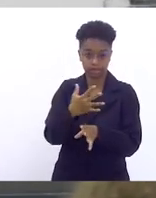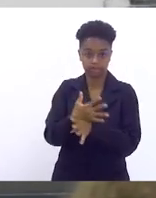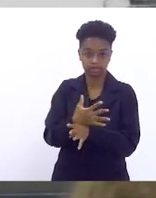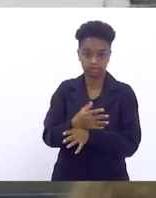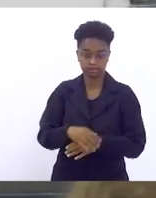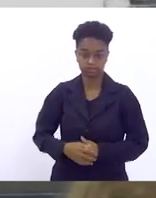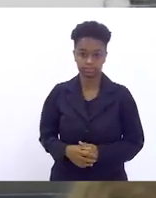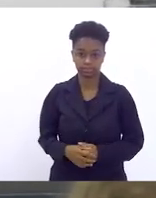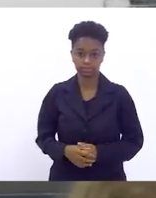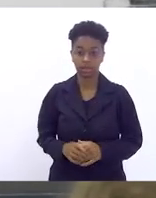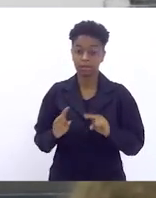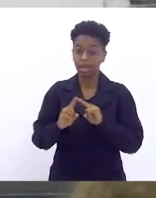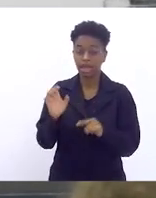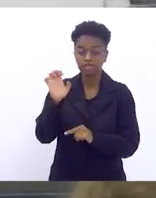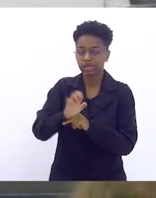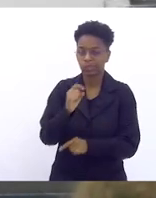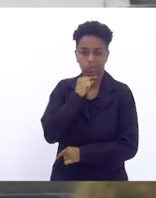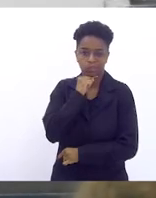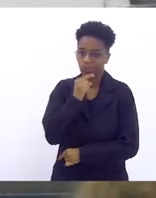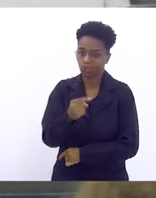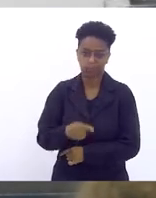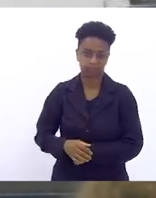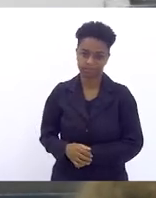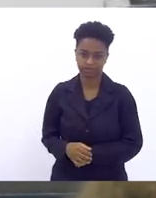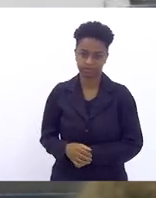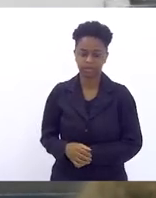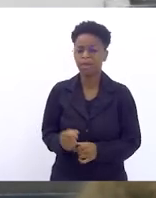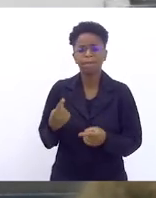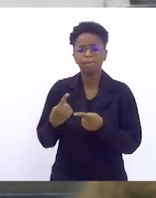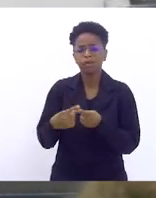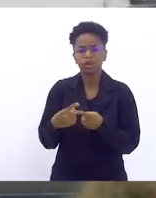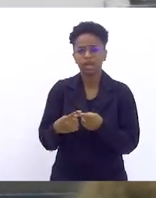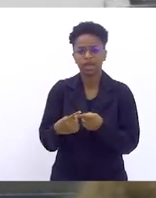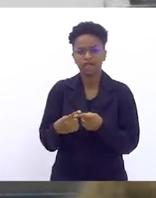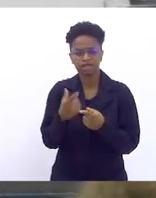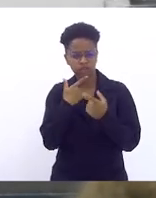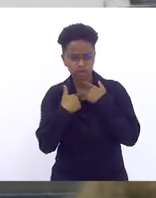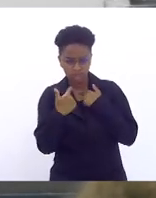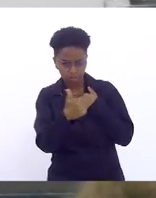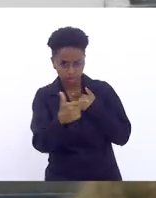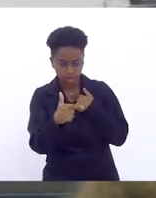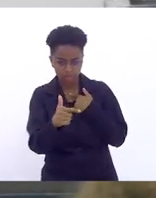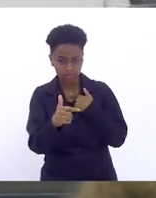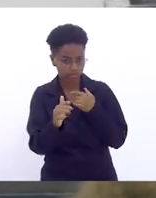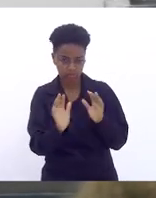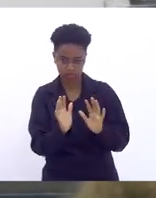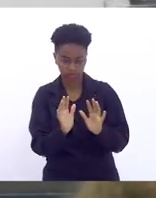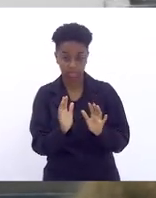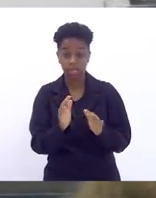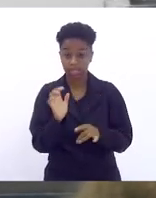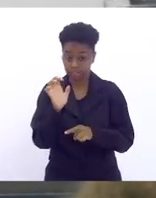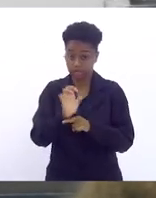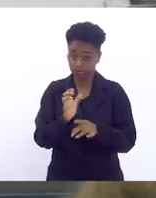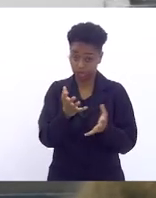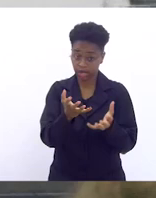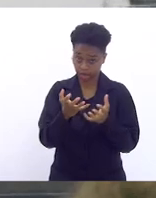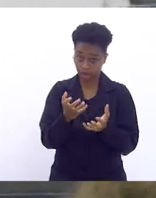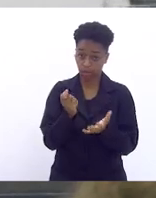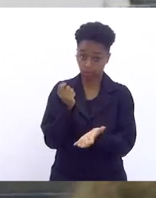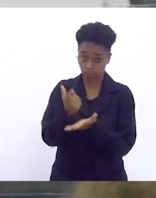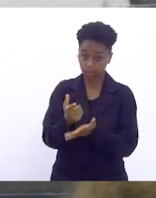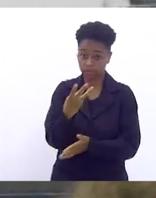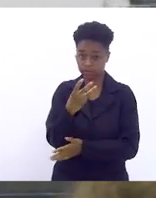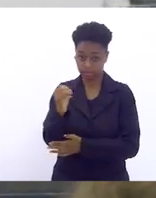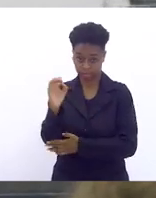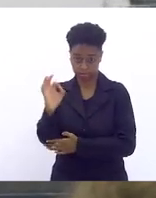o estado não consegue alcançar isso ah não porque o estado deseja isso não o estado quer comprar os